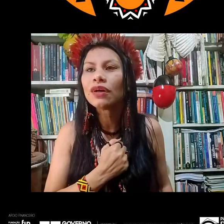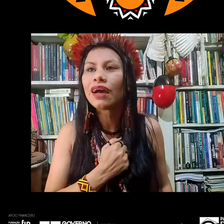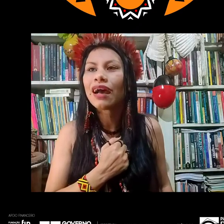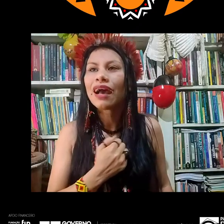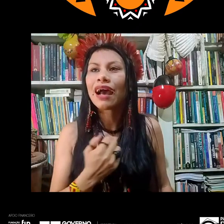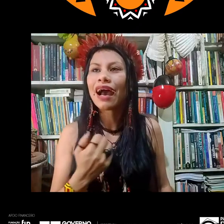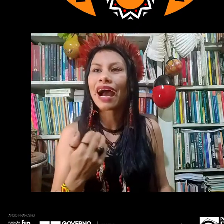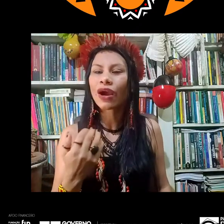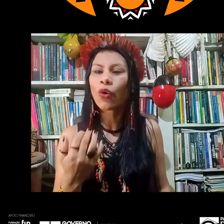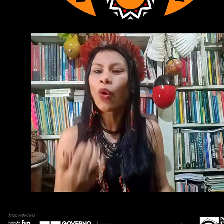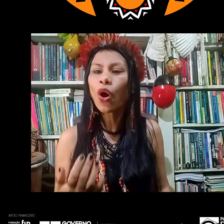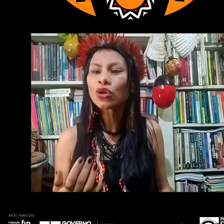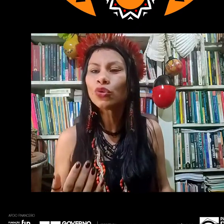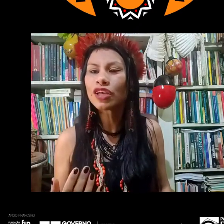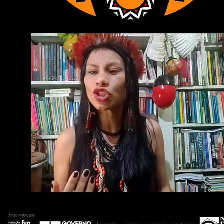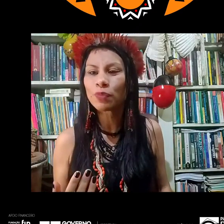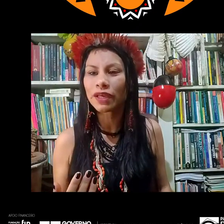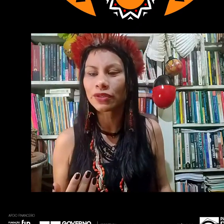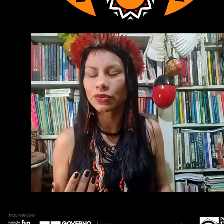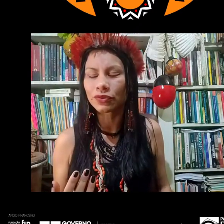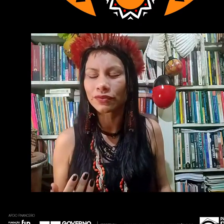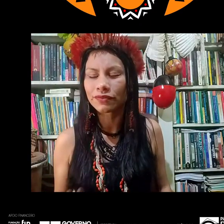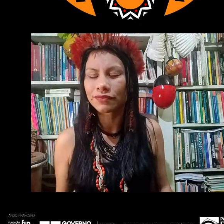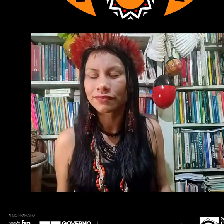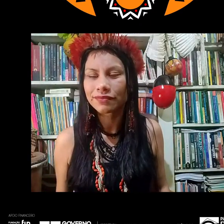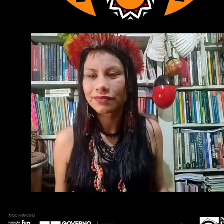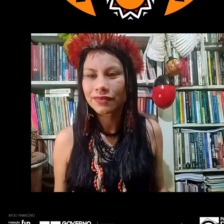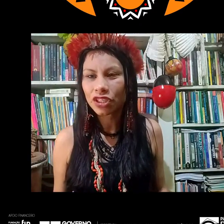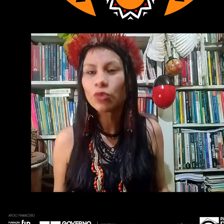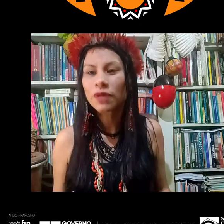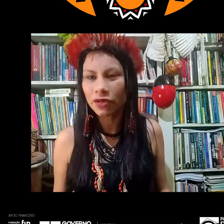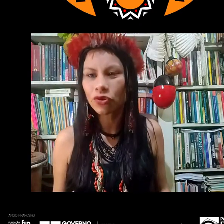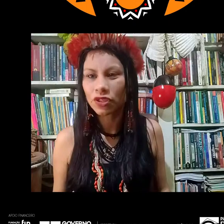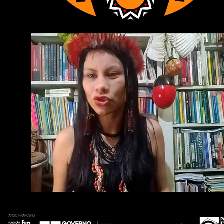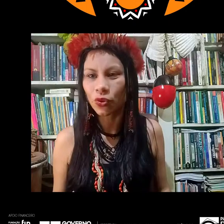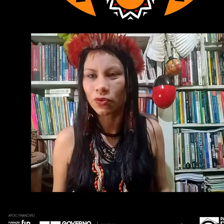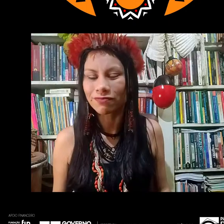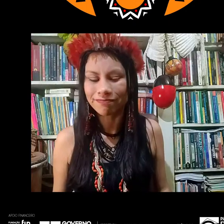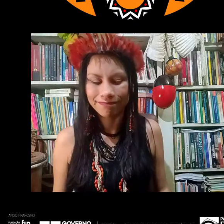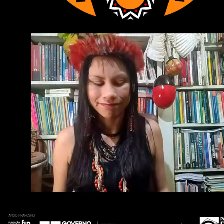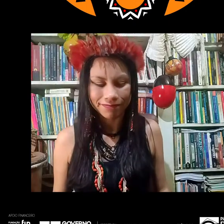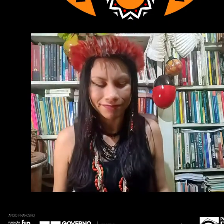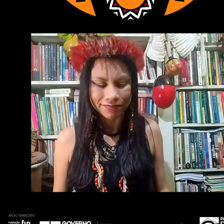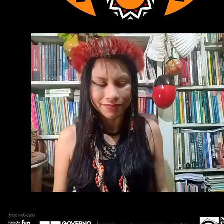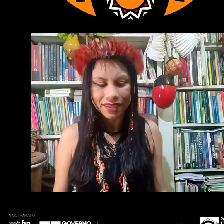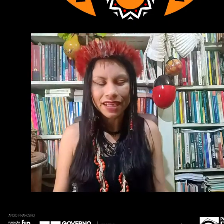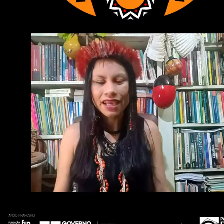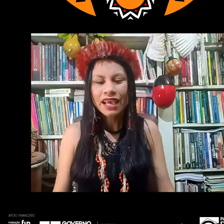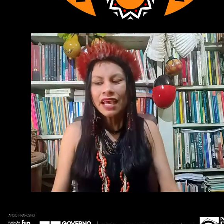peito a cor do respeito que o branco manchou.